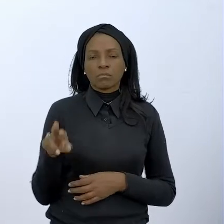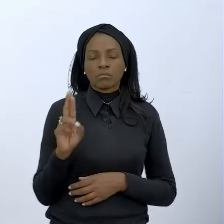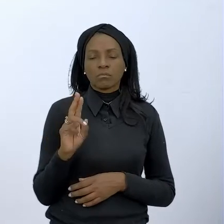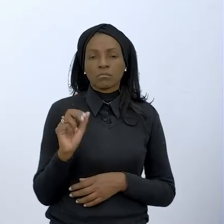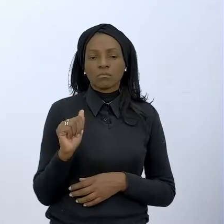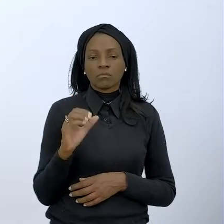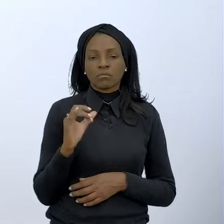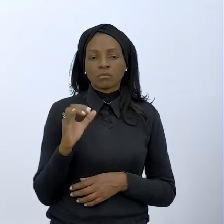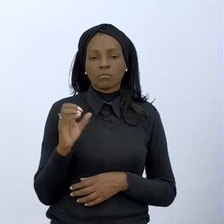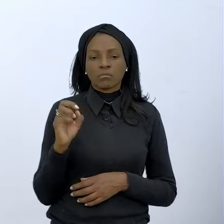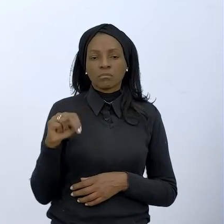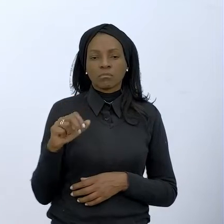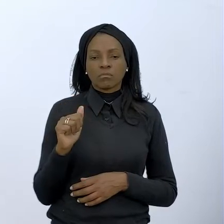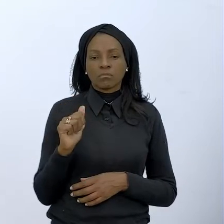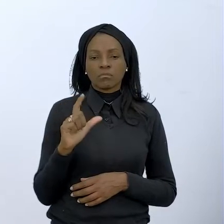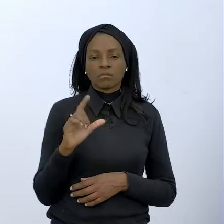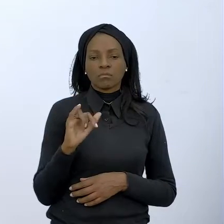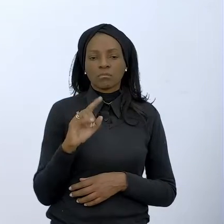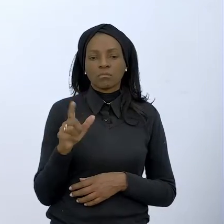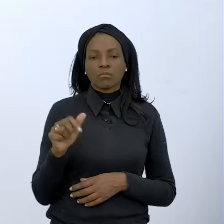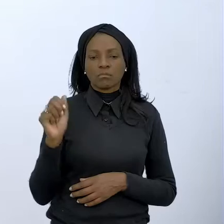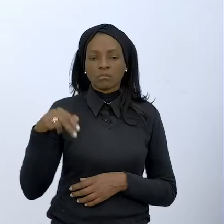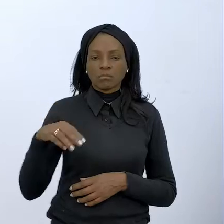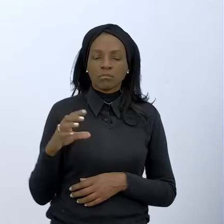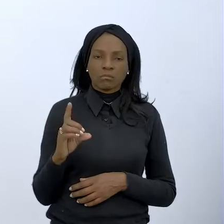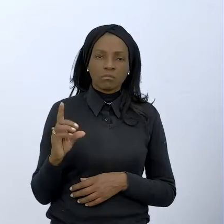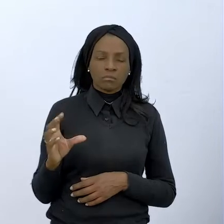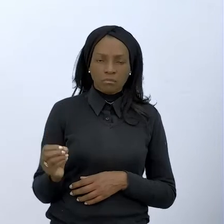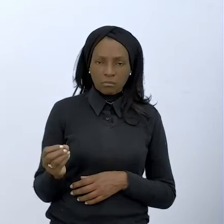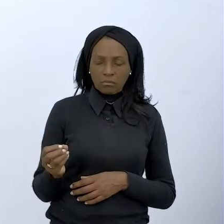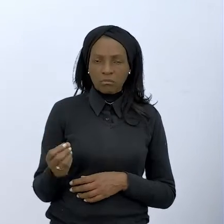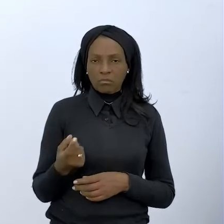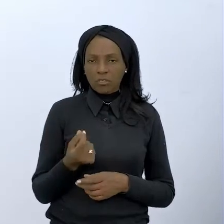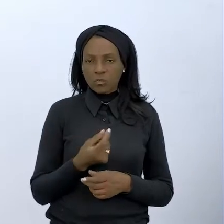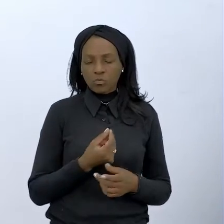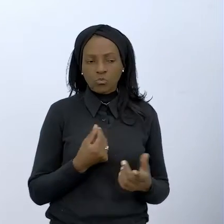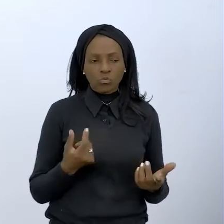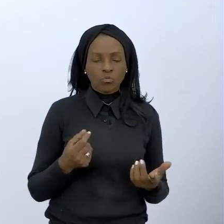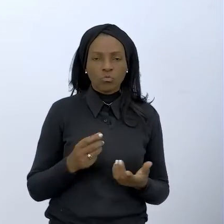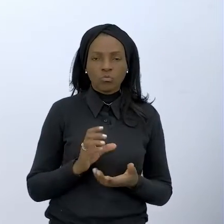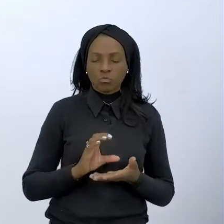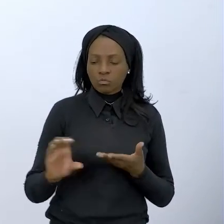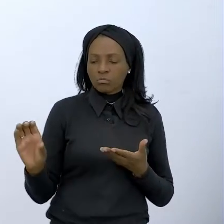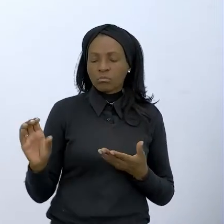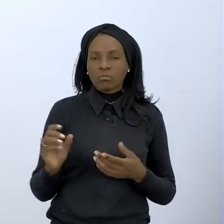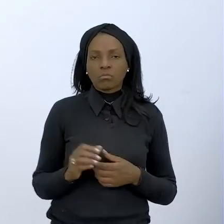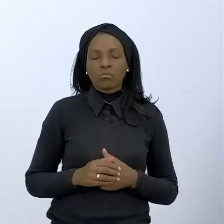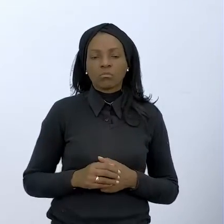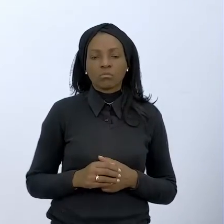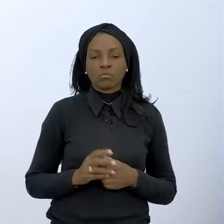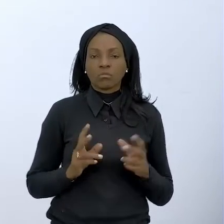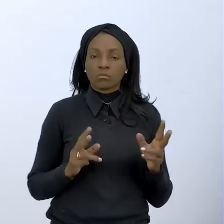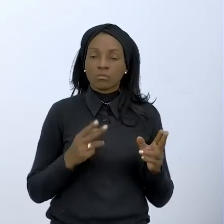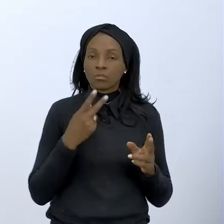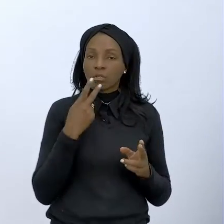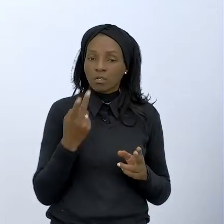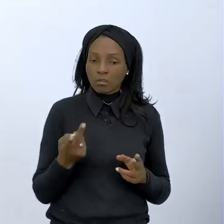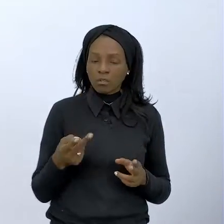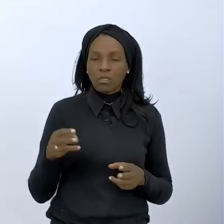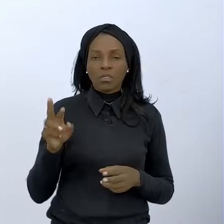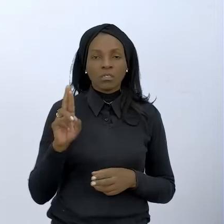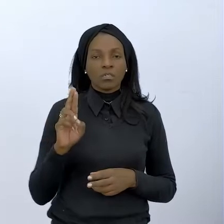racionalizando os custos desses investimentos, para que, como eu mesmo falei, de uma forma